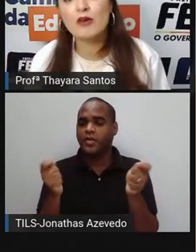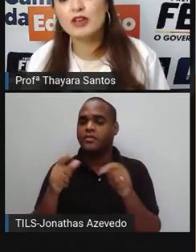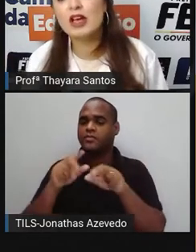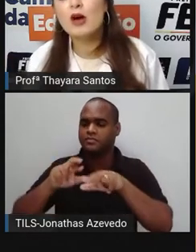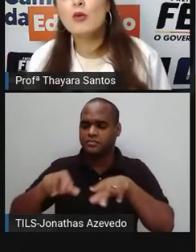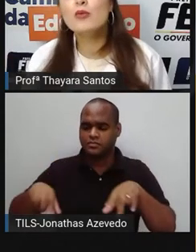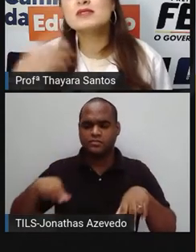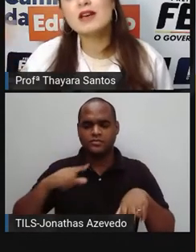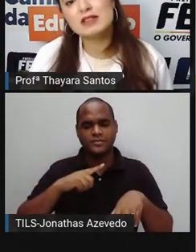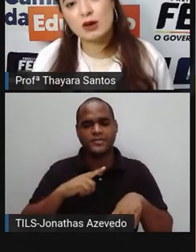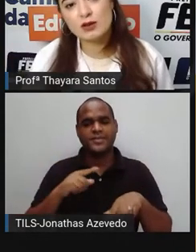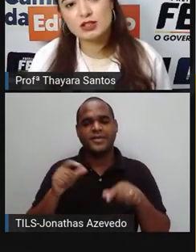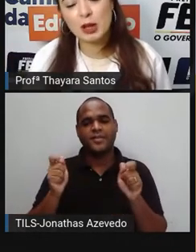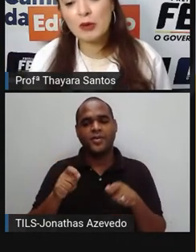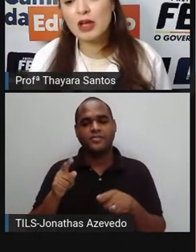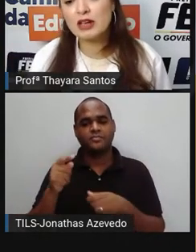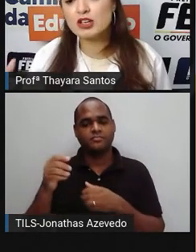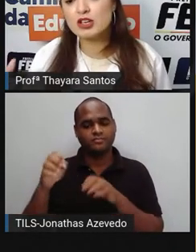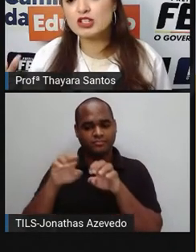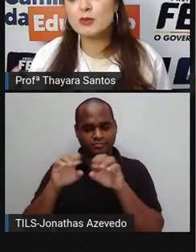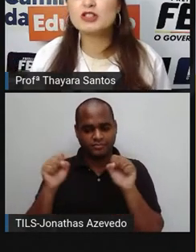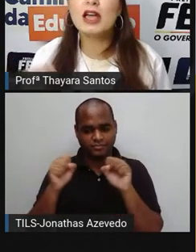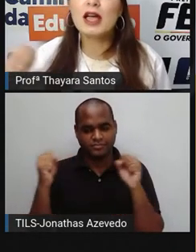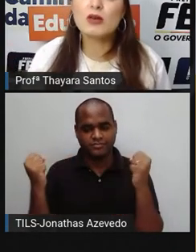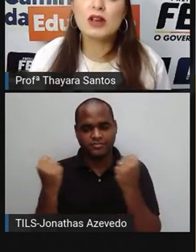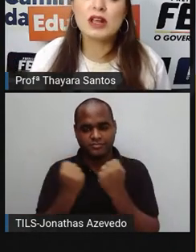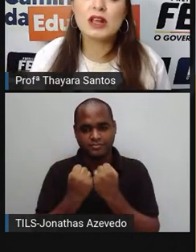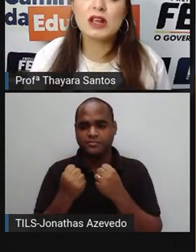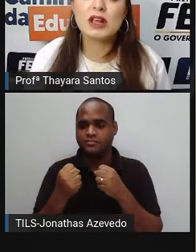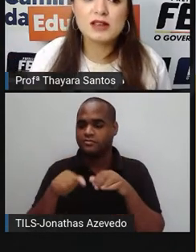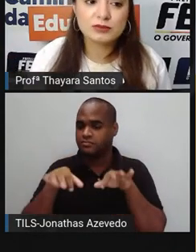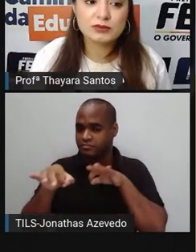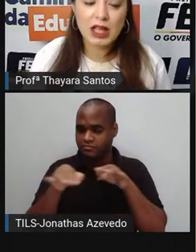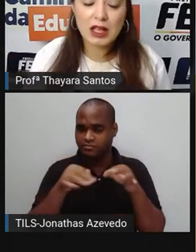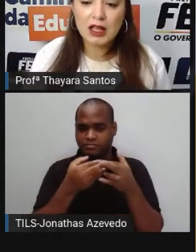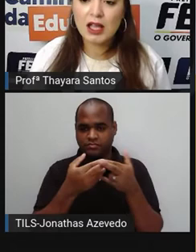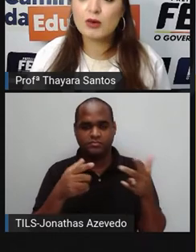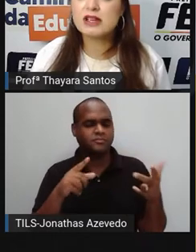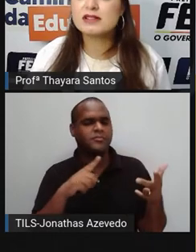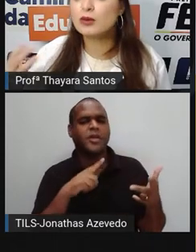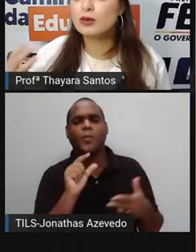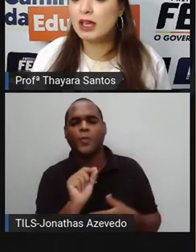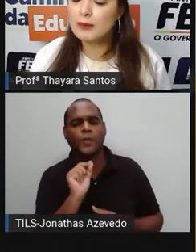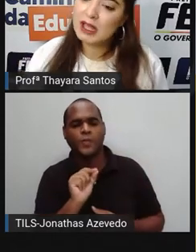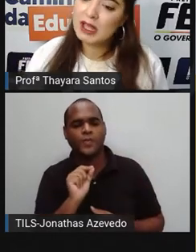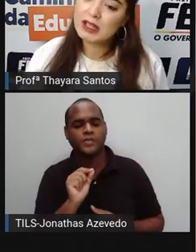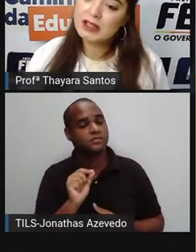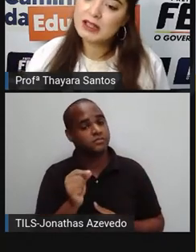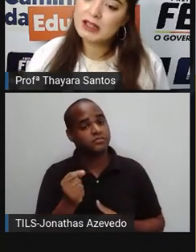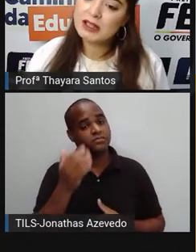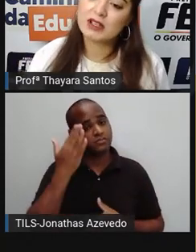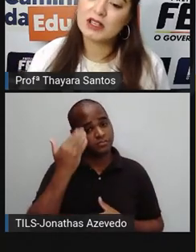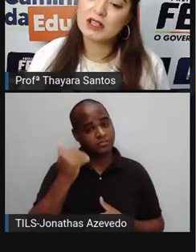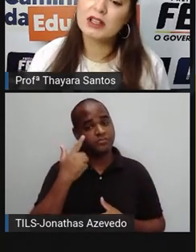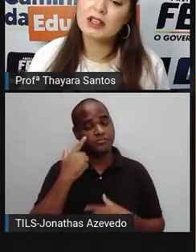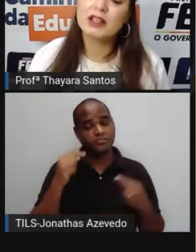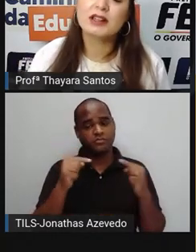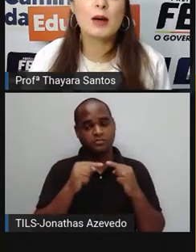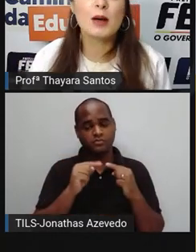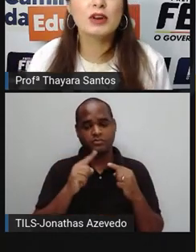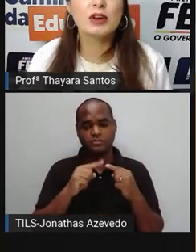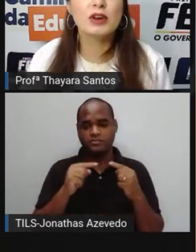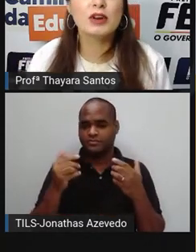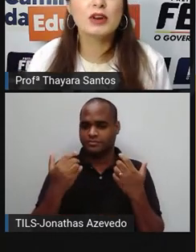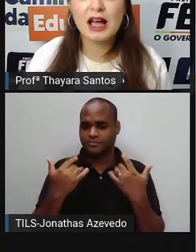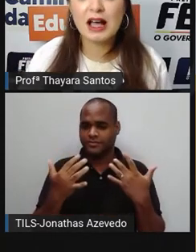ela promove um serviço ecossistêmico que a gente mande regulação né regulação do que nesse caso aqui tá